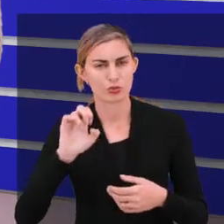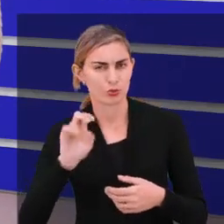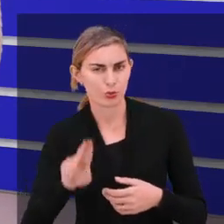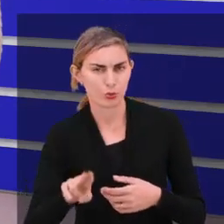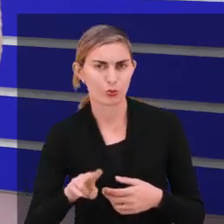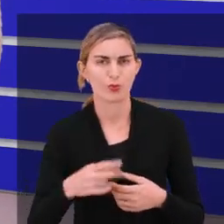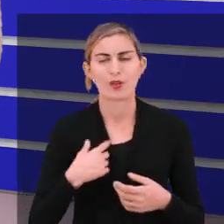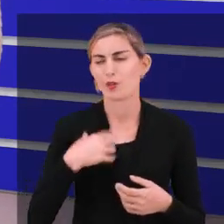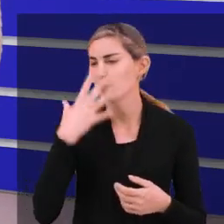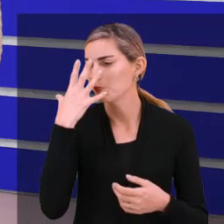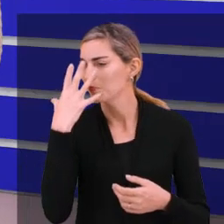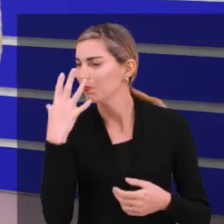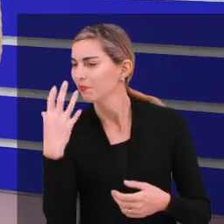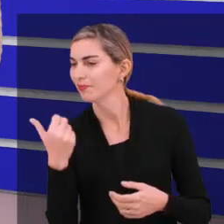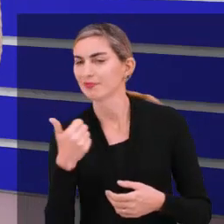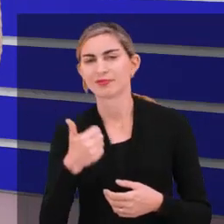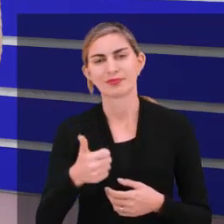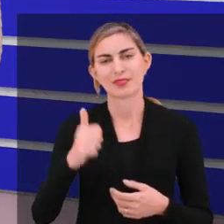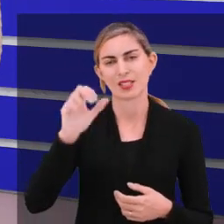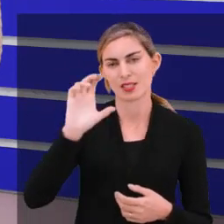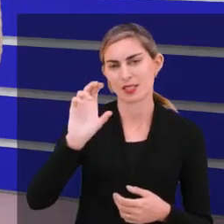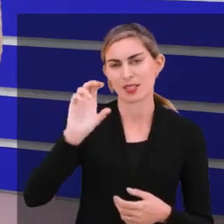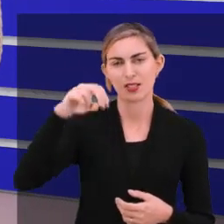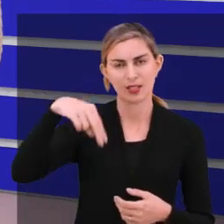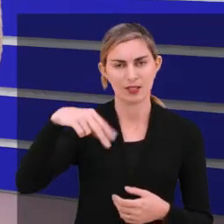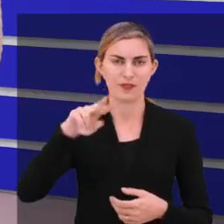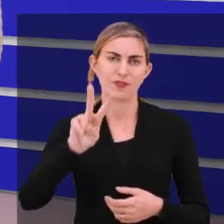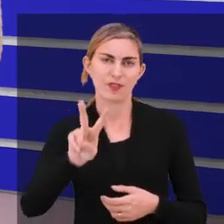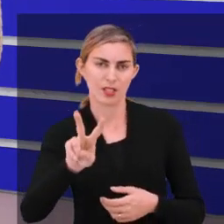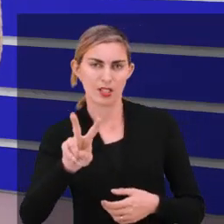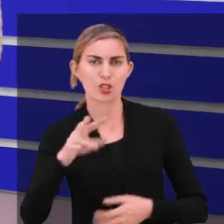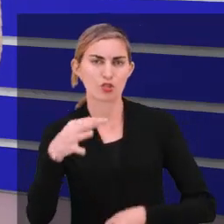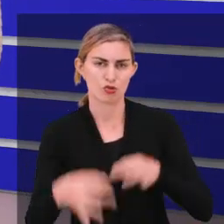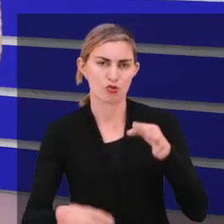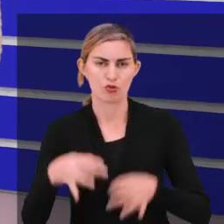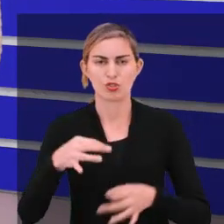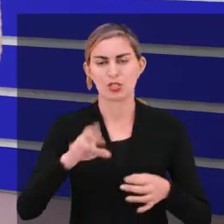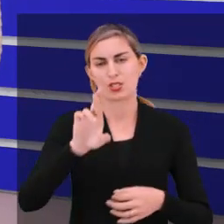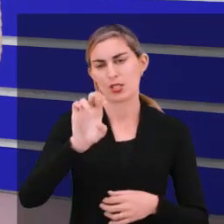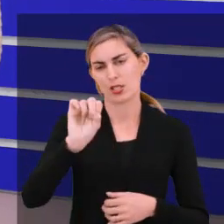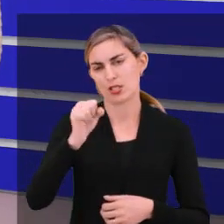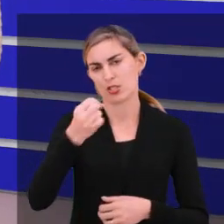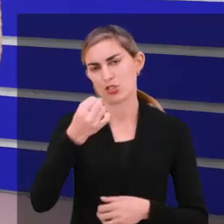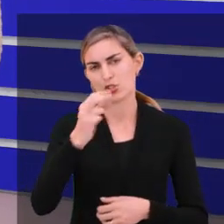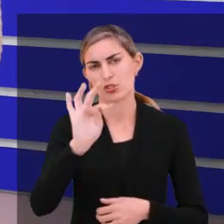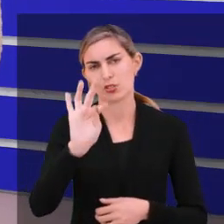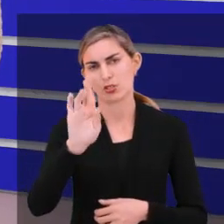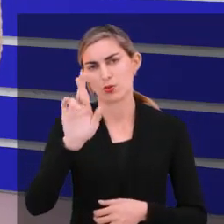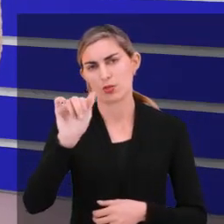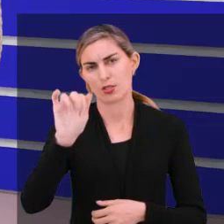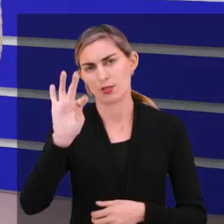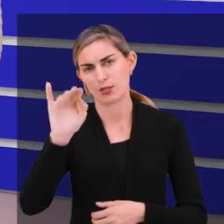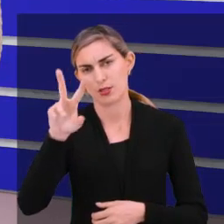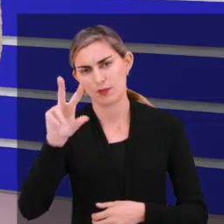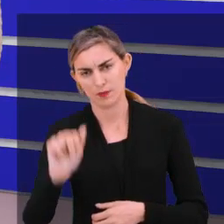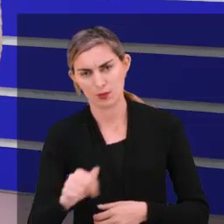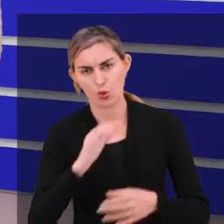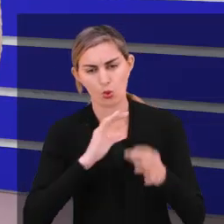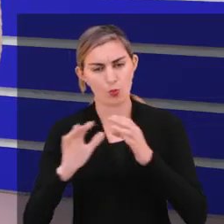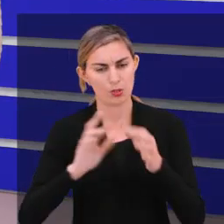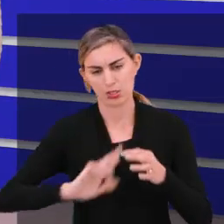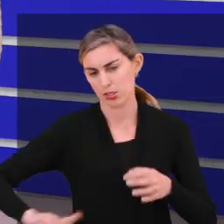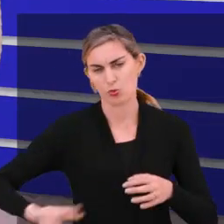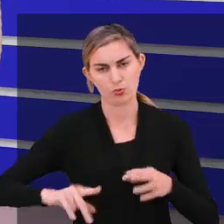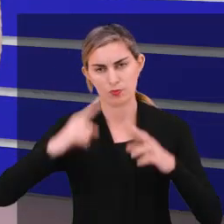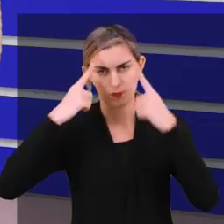CNV, quando eu conheci a CNV através da justiça restaurativa, né? A ferramenta comunicação